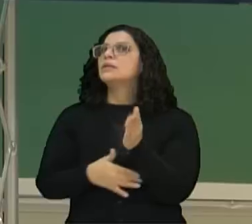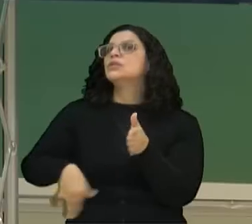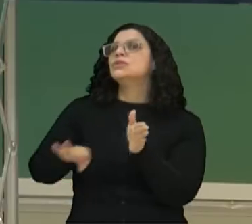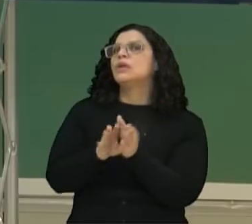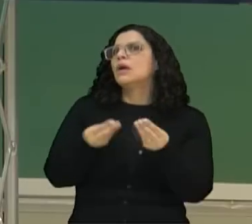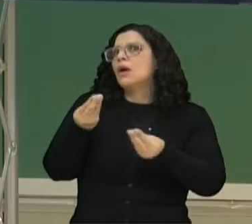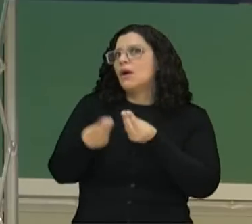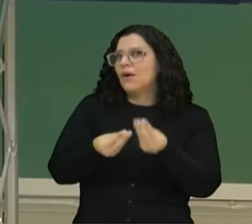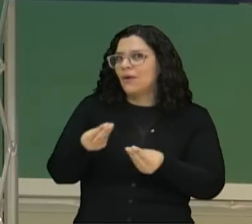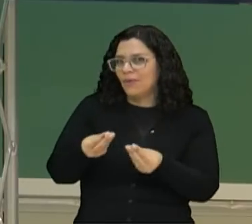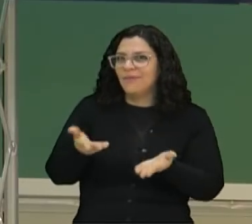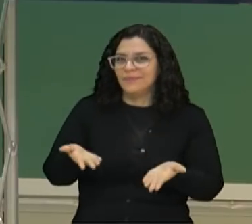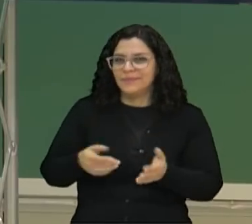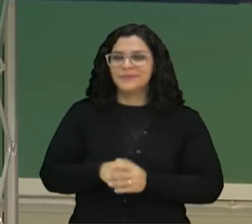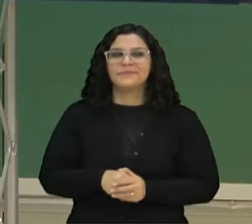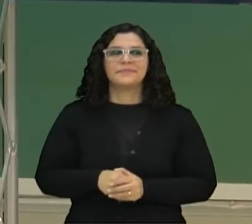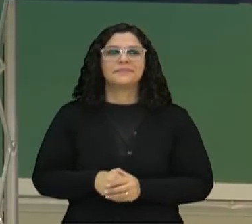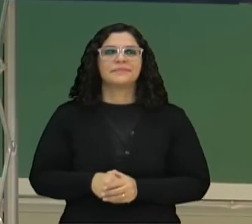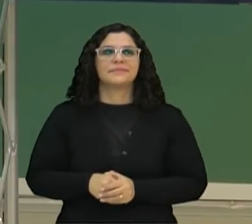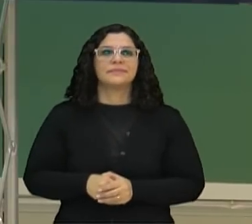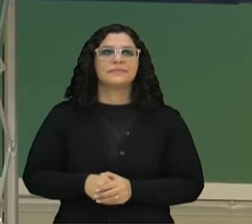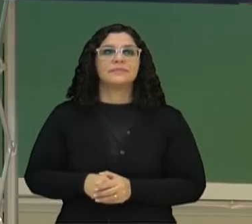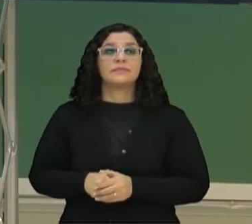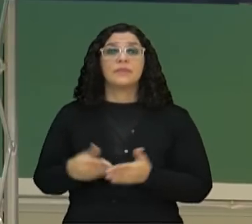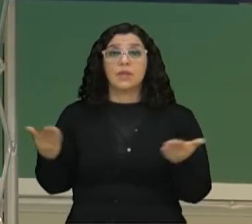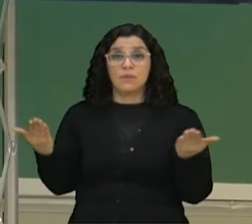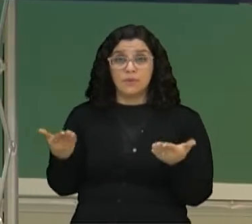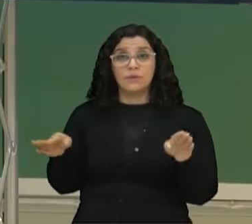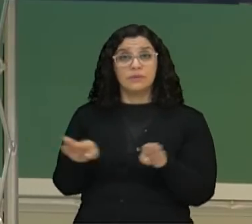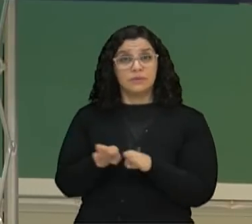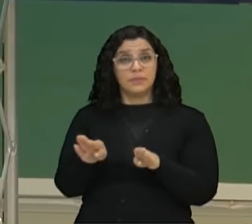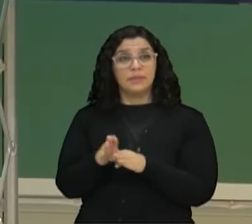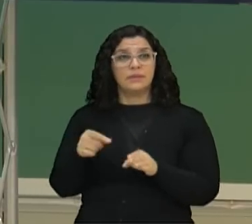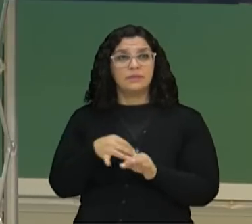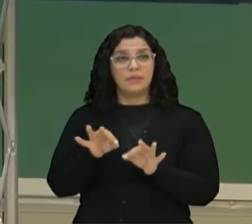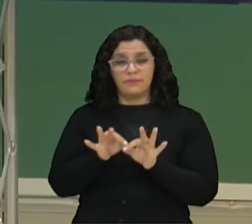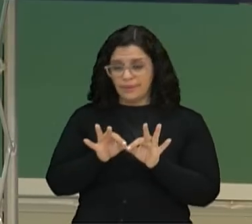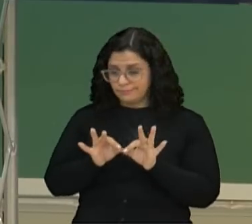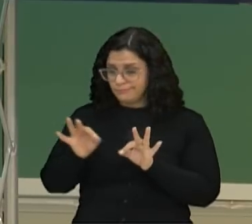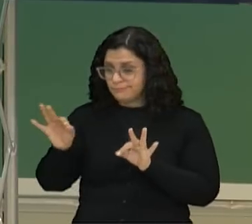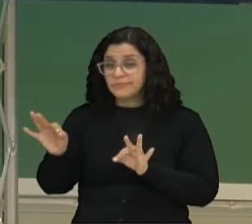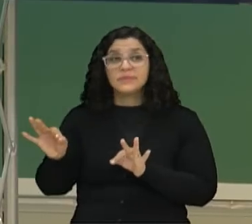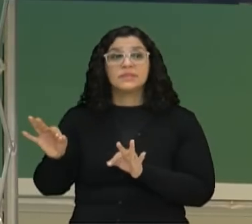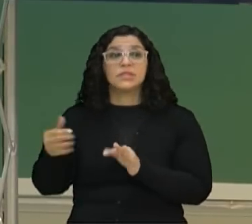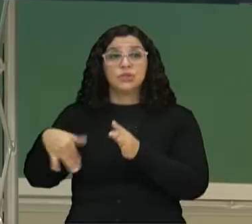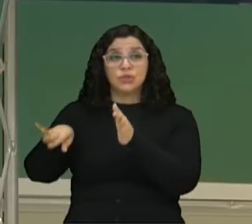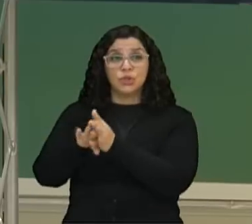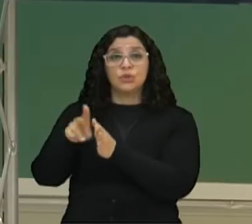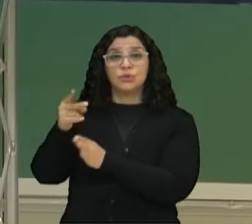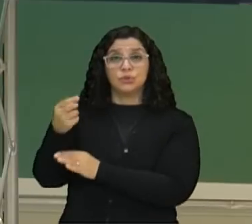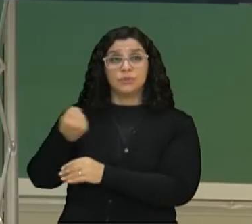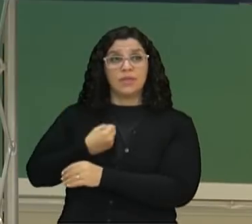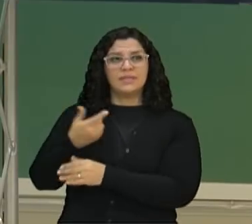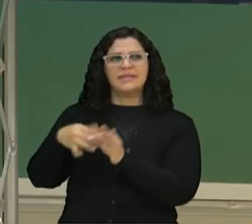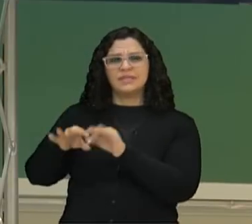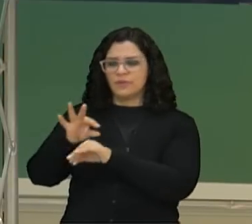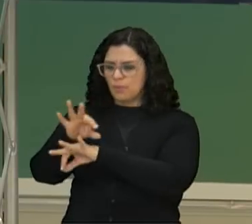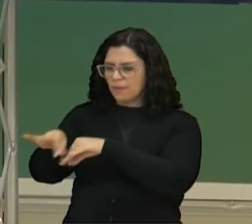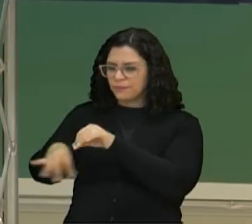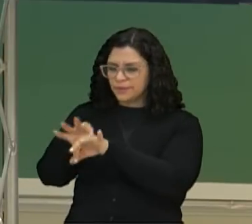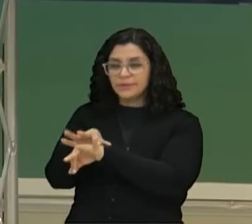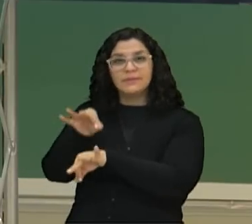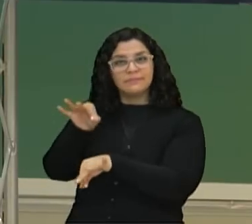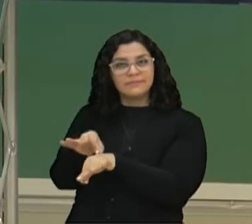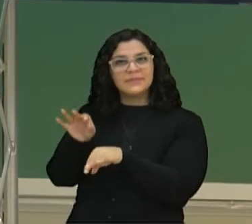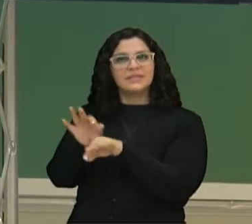chegar no controle 2, né? No prisma 2. E aqui ele vai fazer uma marcação para dizer que ele passou, às vezes ele coloca tira uma